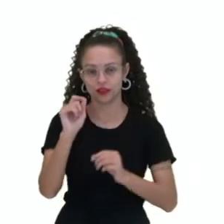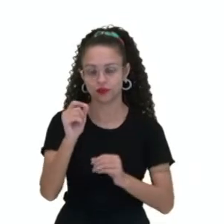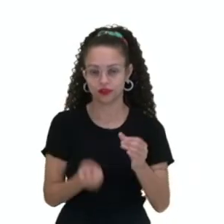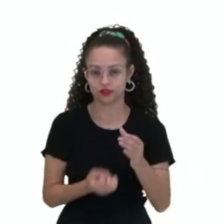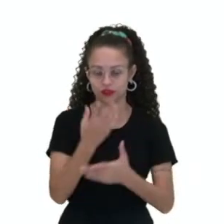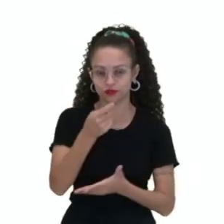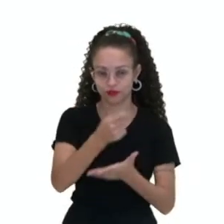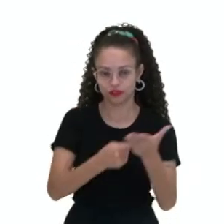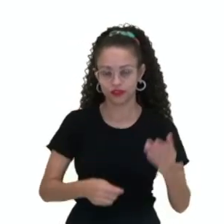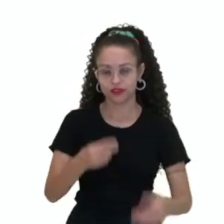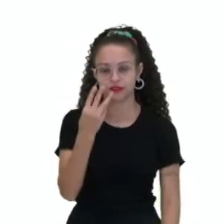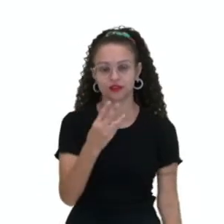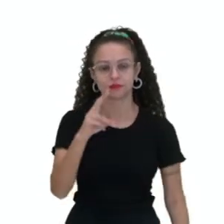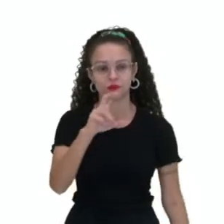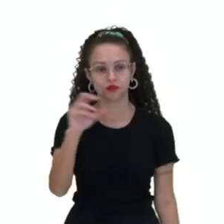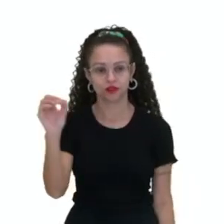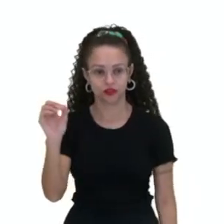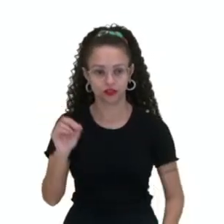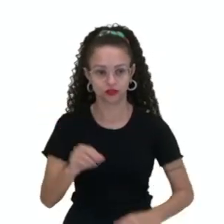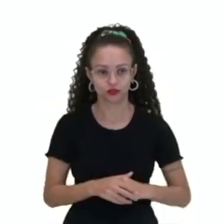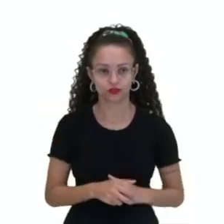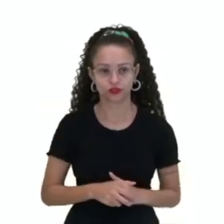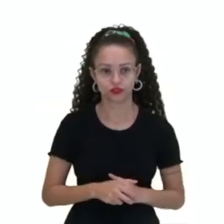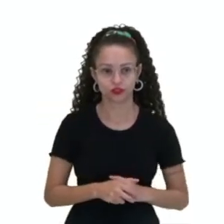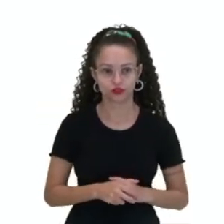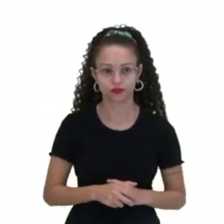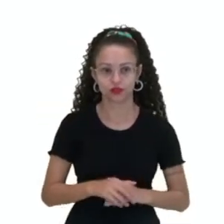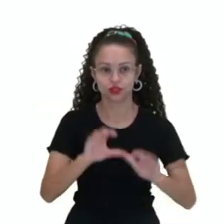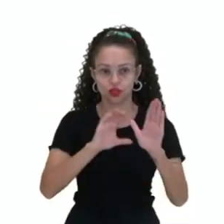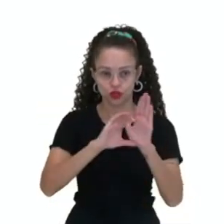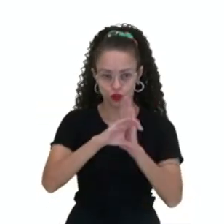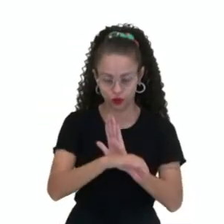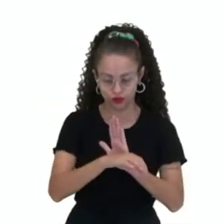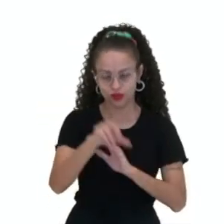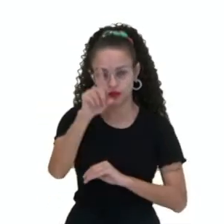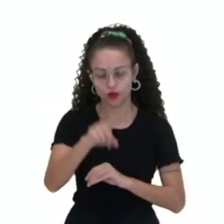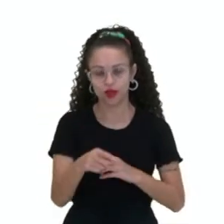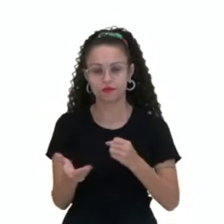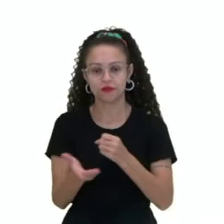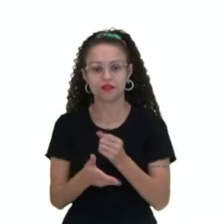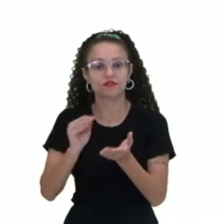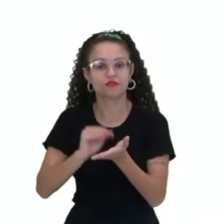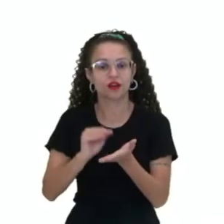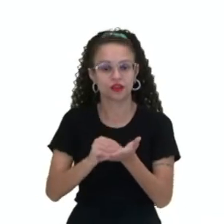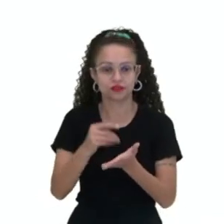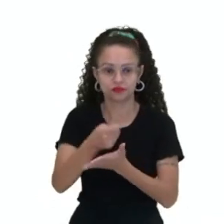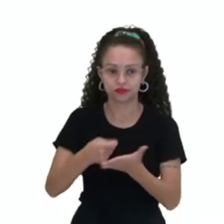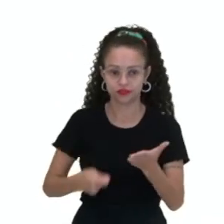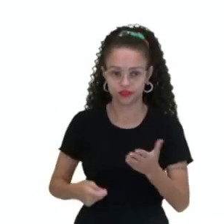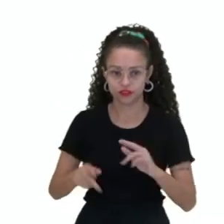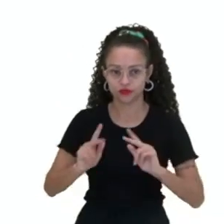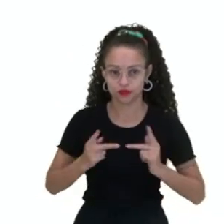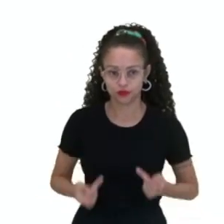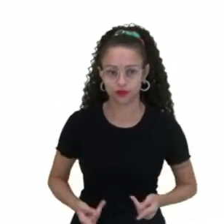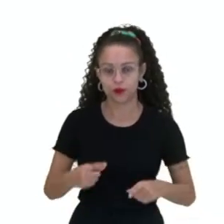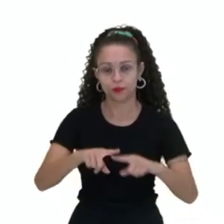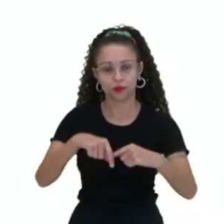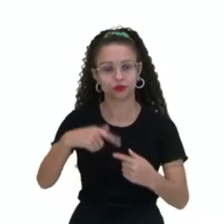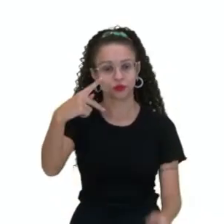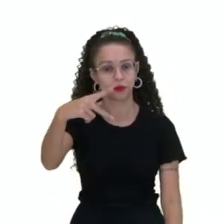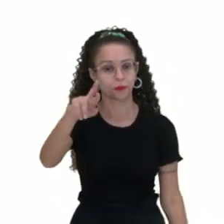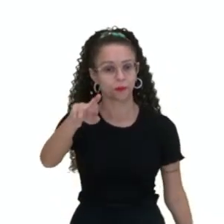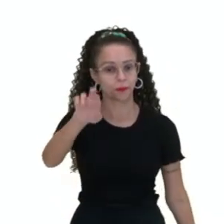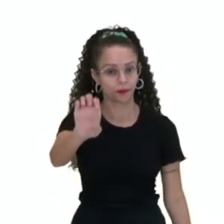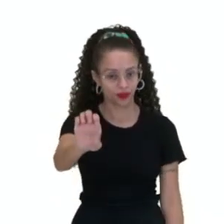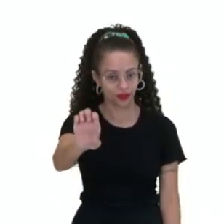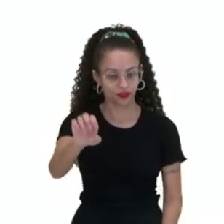por volta de 3.500 a.C. O conceito foi baseado na ausência da escrita entre os humanos, por isso aquilo que